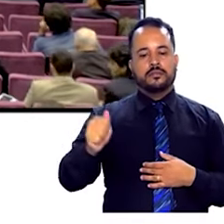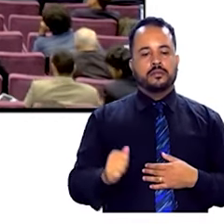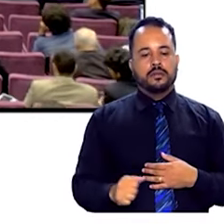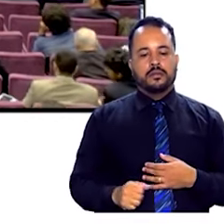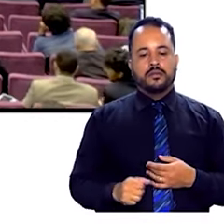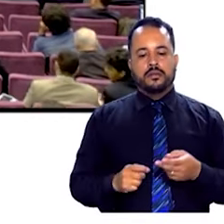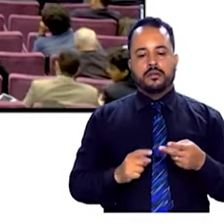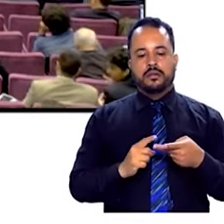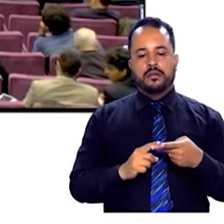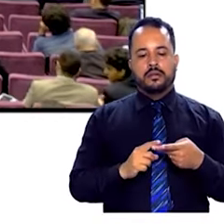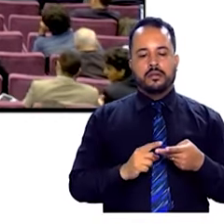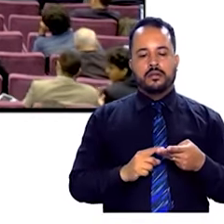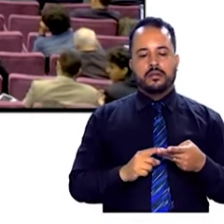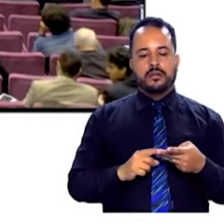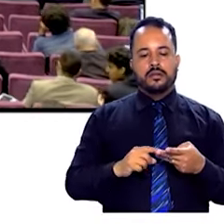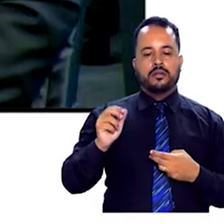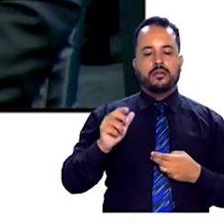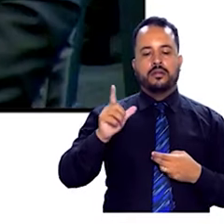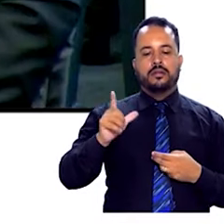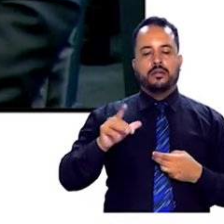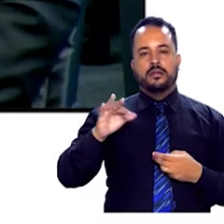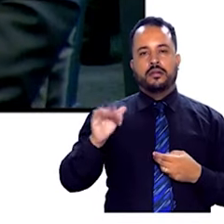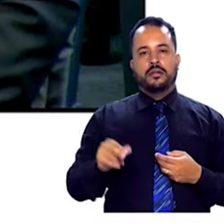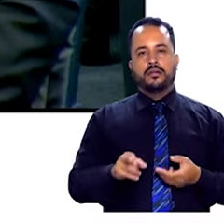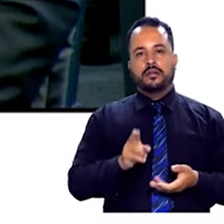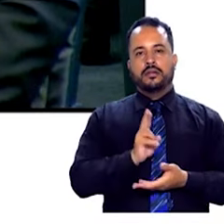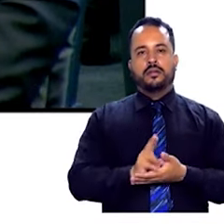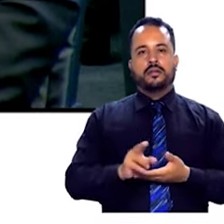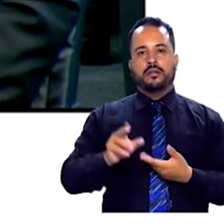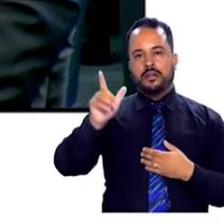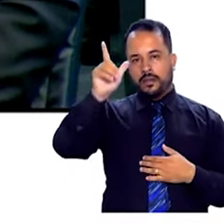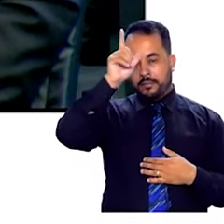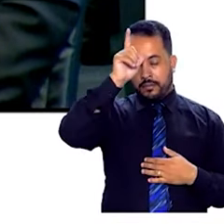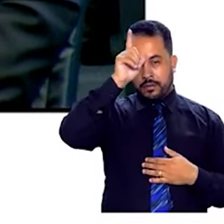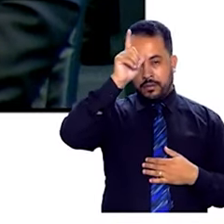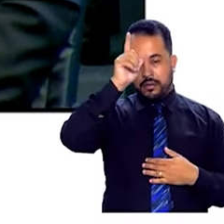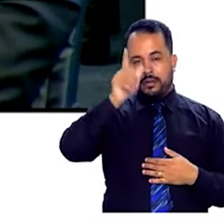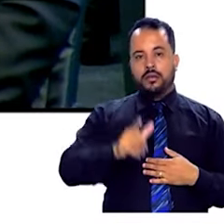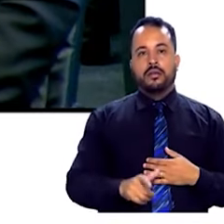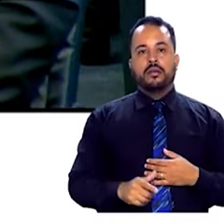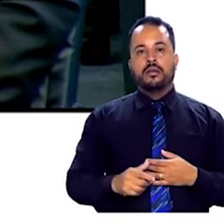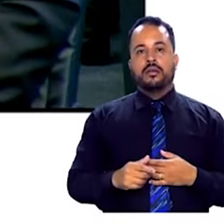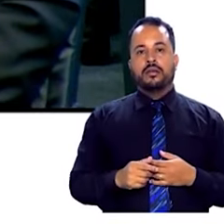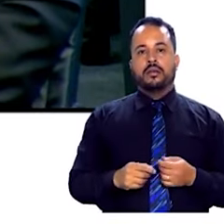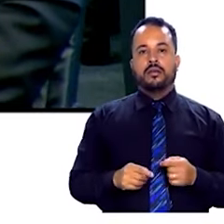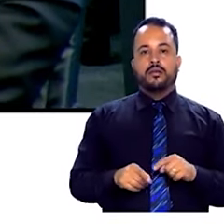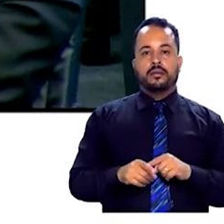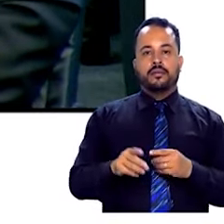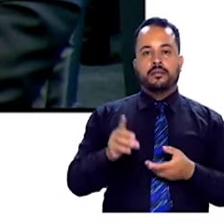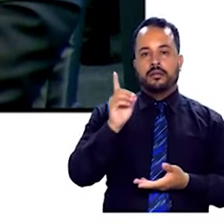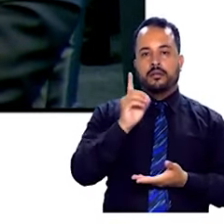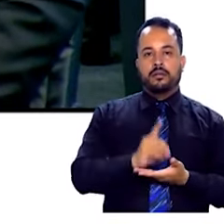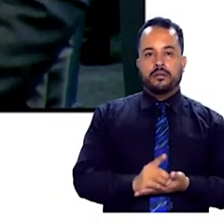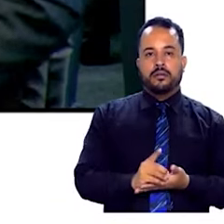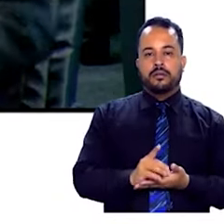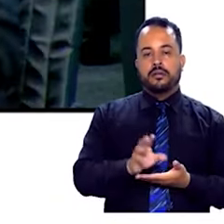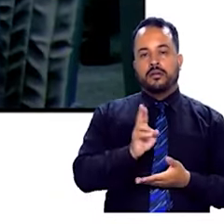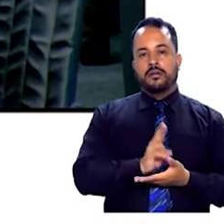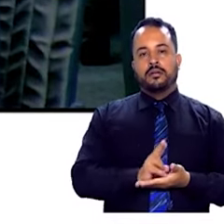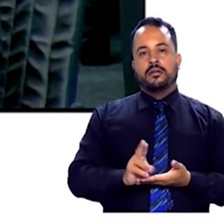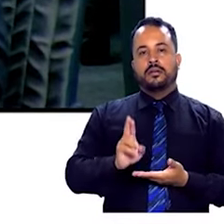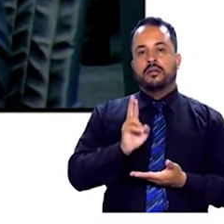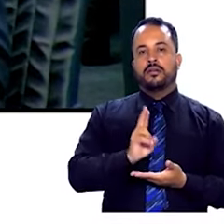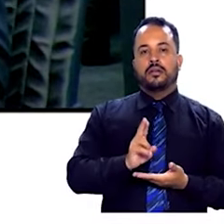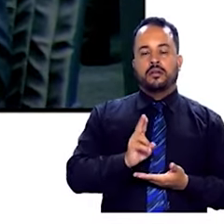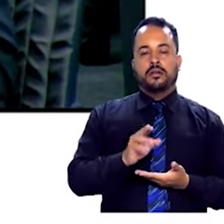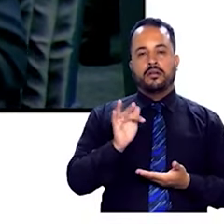na universidade de colônia na Alemanha e pós-doutorado na universidade de freiburg como bolsista